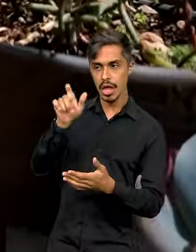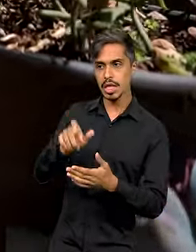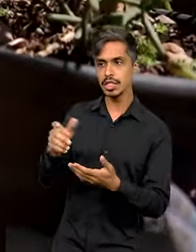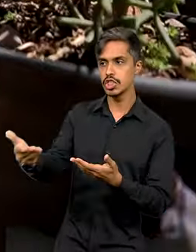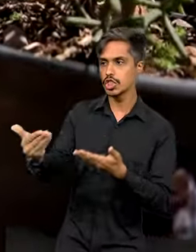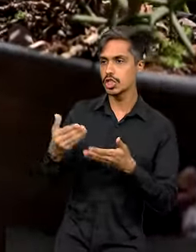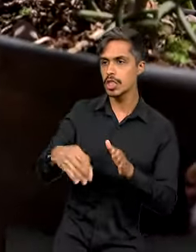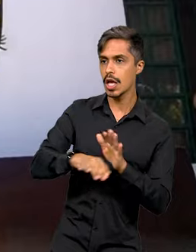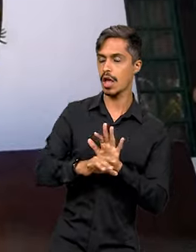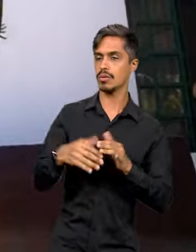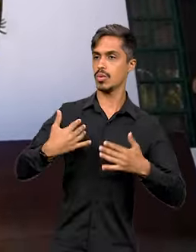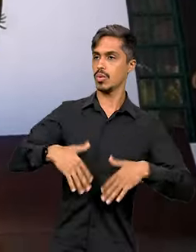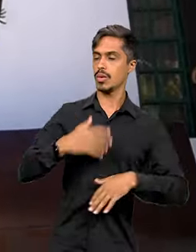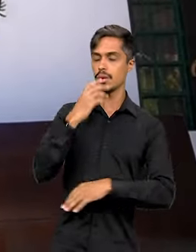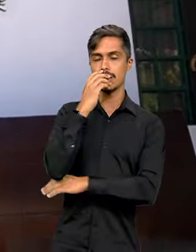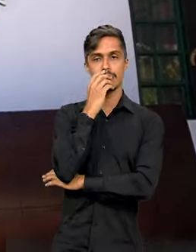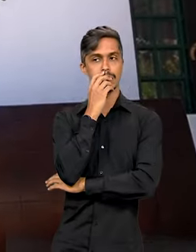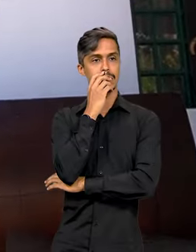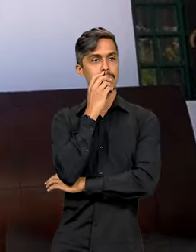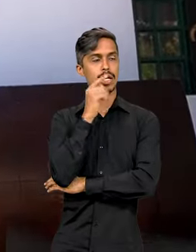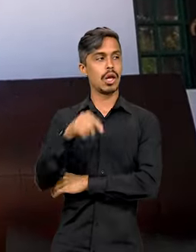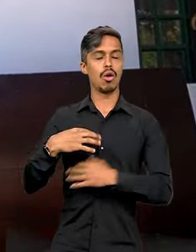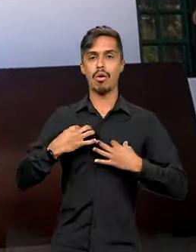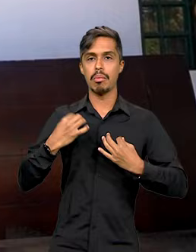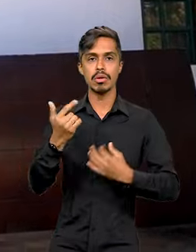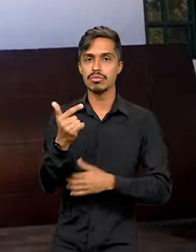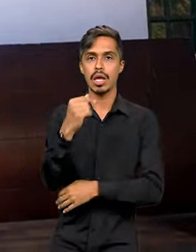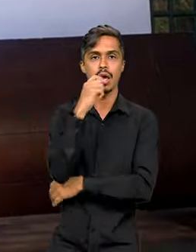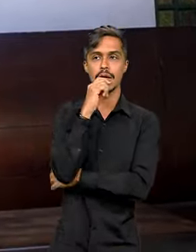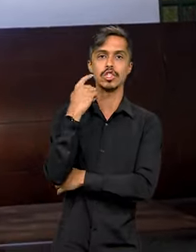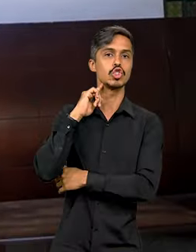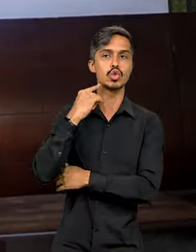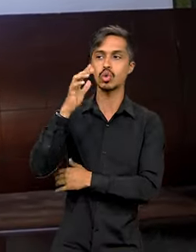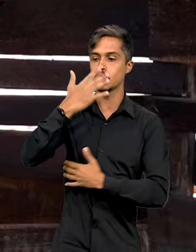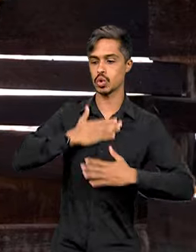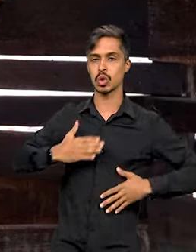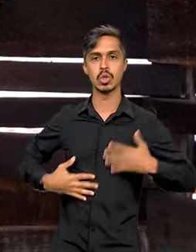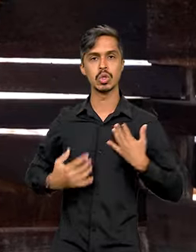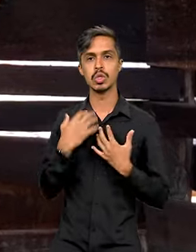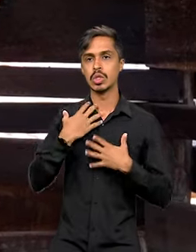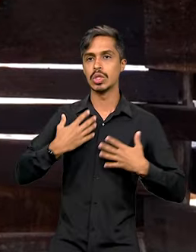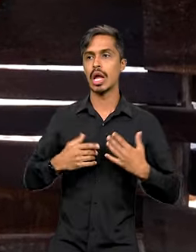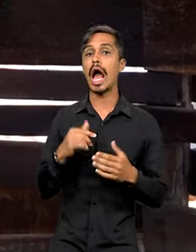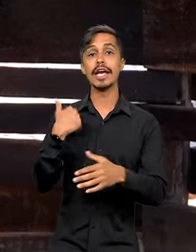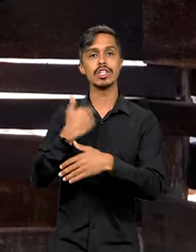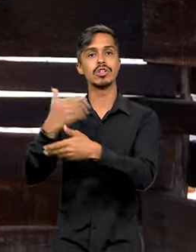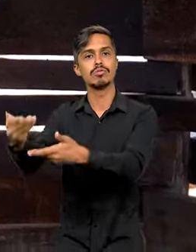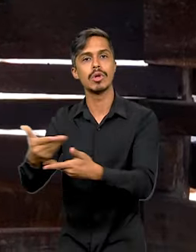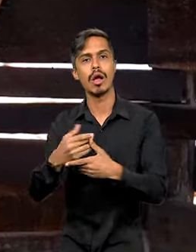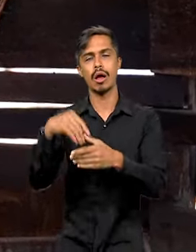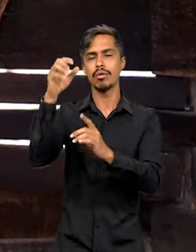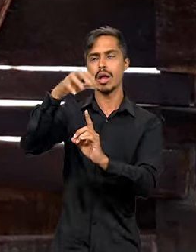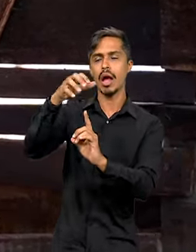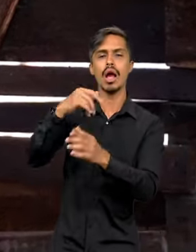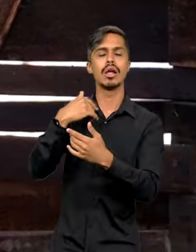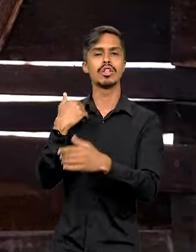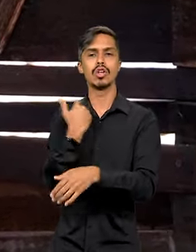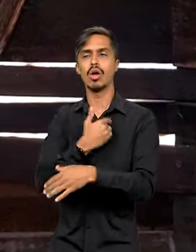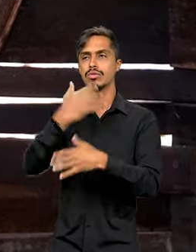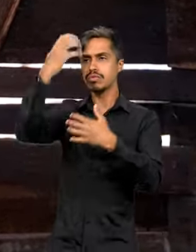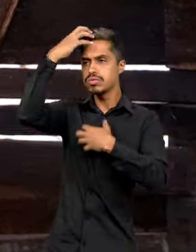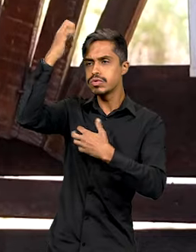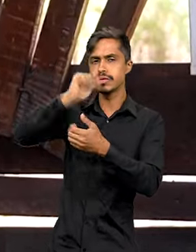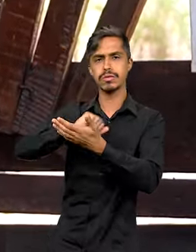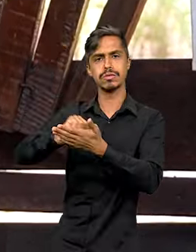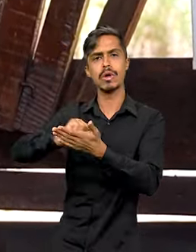né eles chega naquela situação né sem roupa todo sujo e a gente abriga eles acolhe dá banho troca